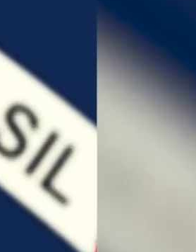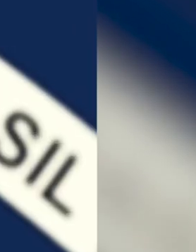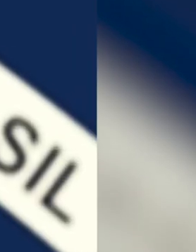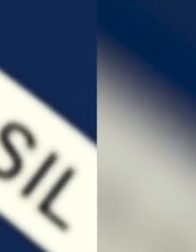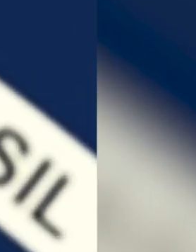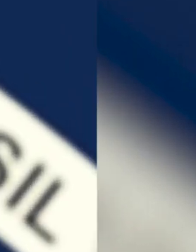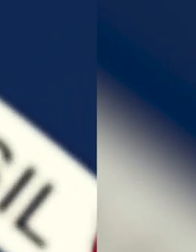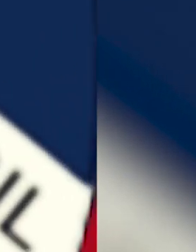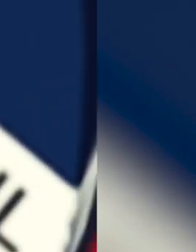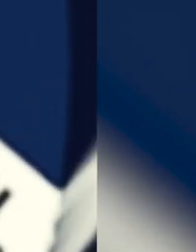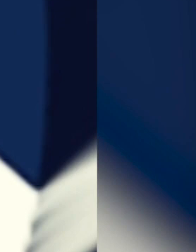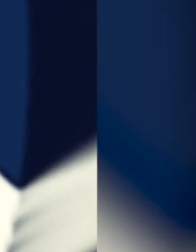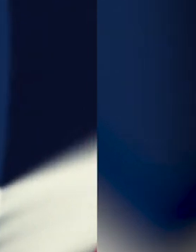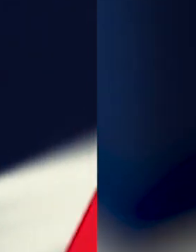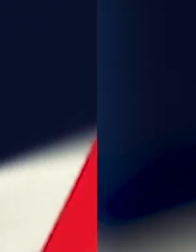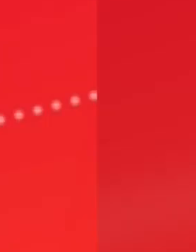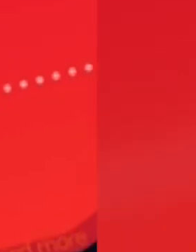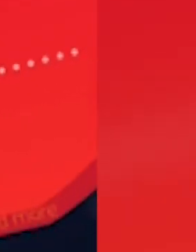disciplinares.